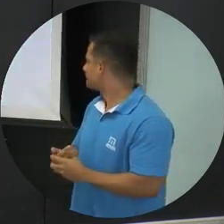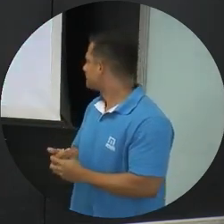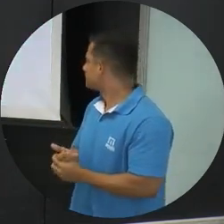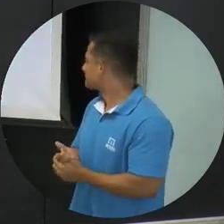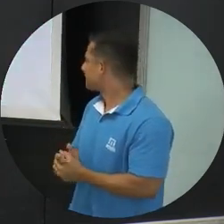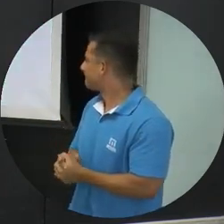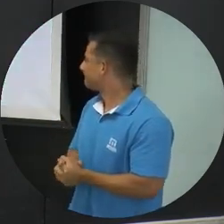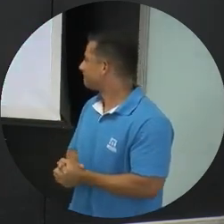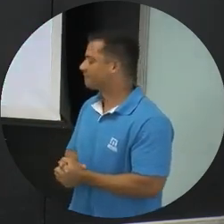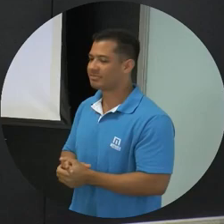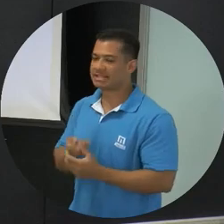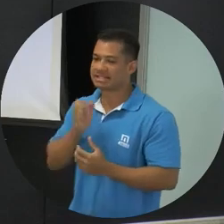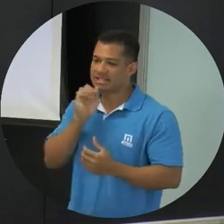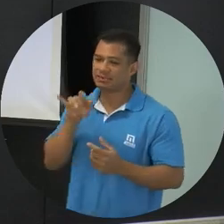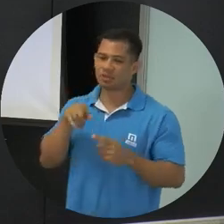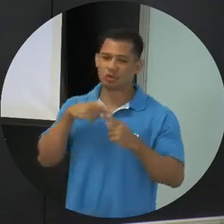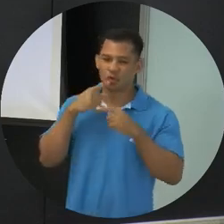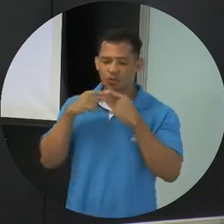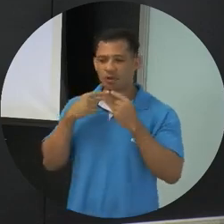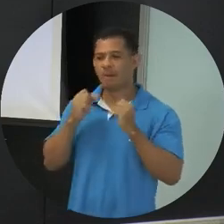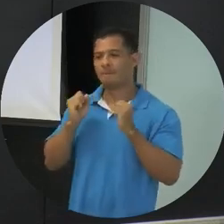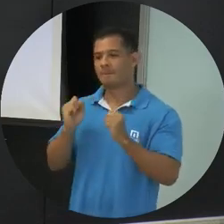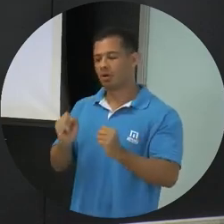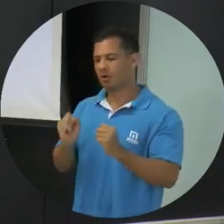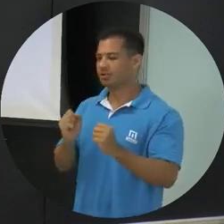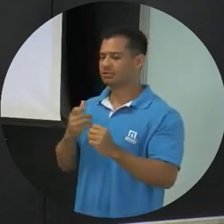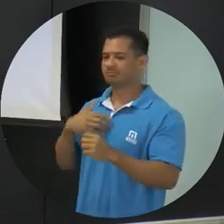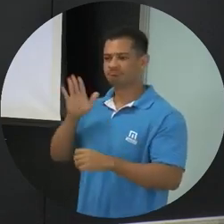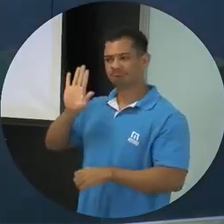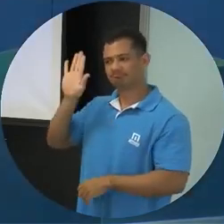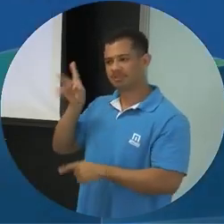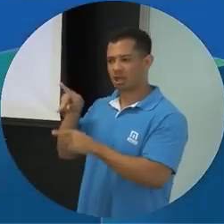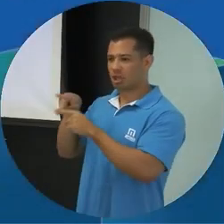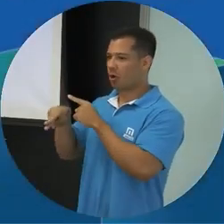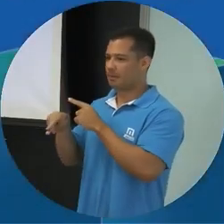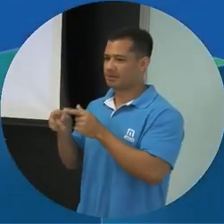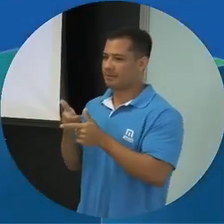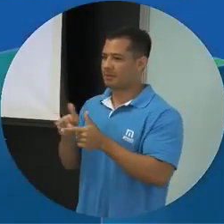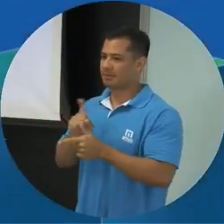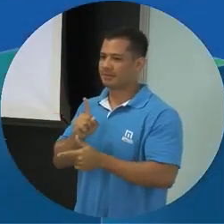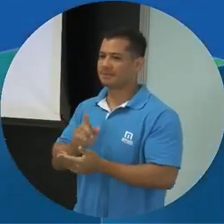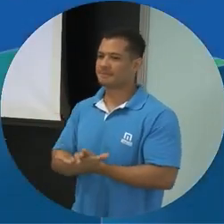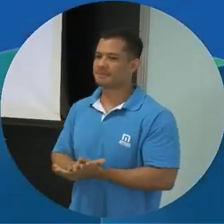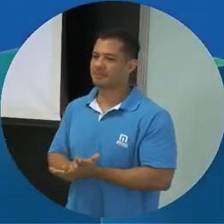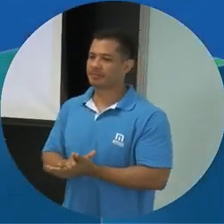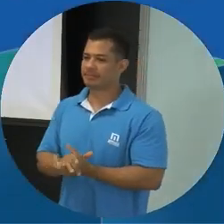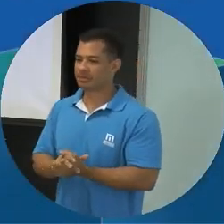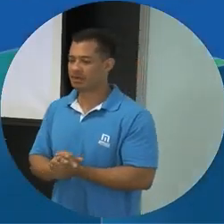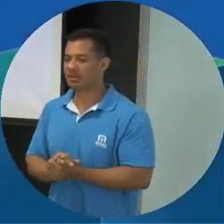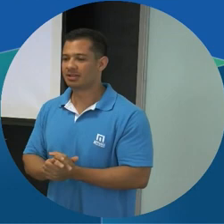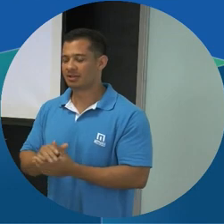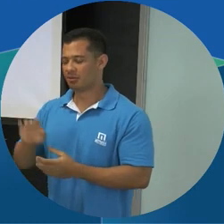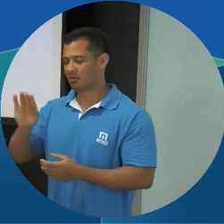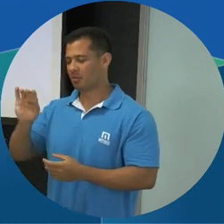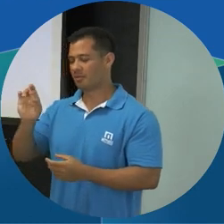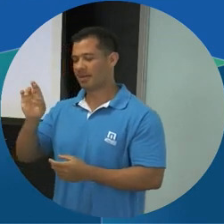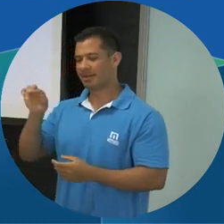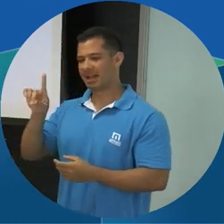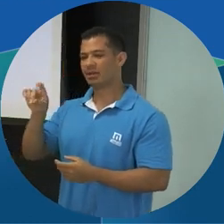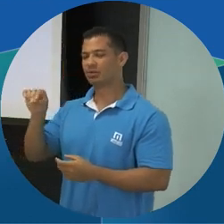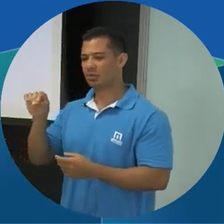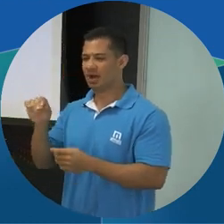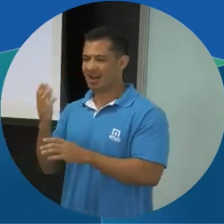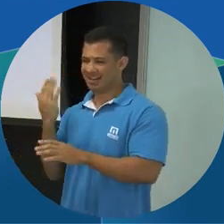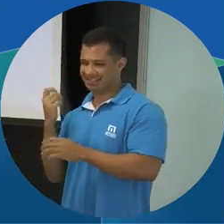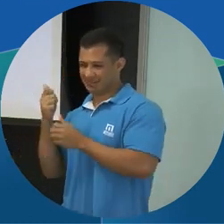As dúvidas surgindo, tá? Podem ficar à vontade para interromper a qualquer momento, tá? Como o Bernardo já falou há pouco,